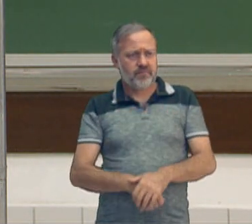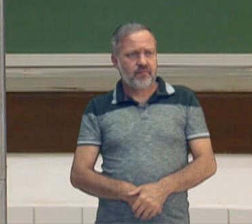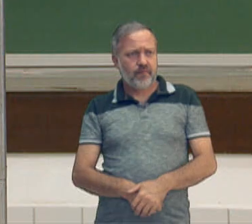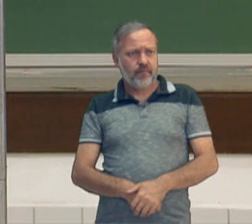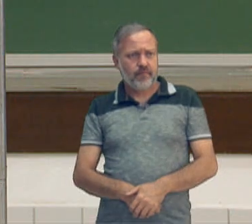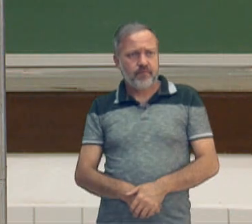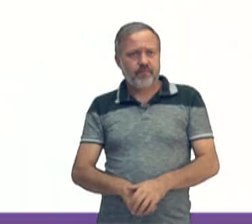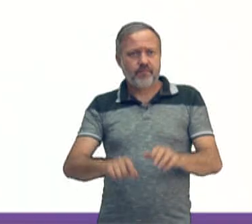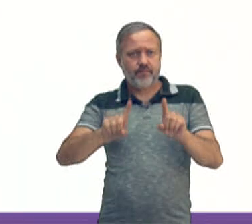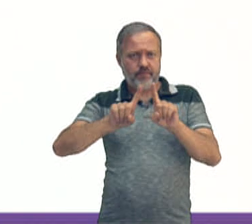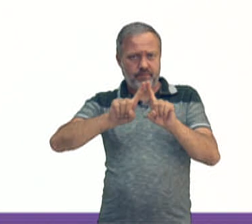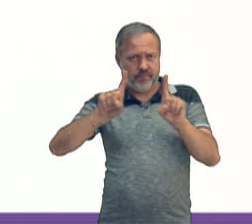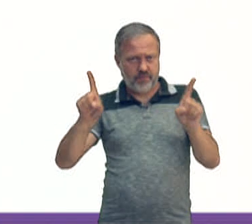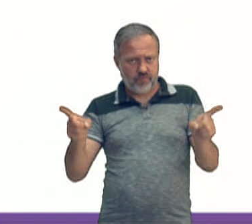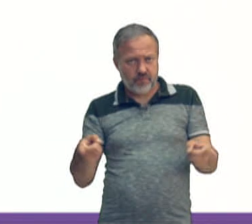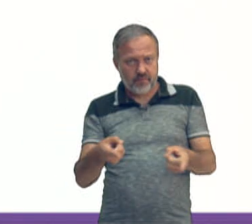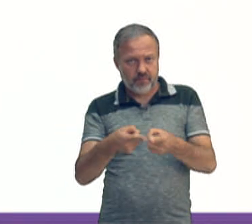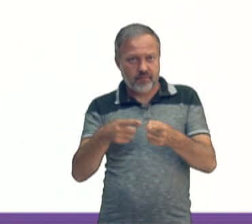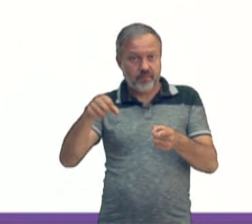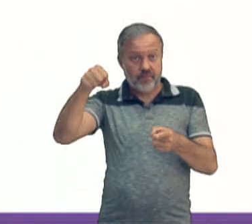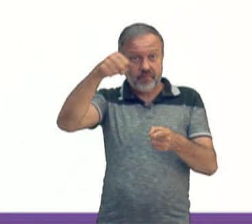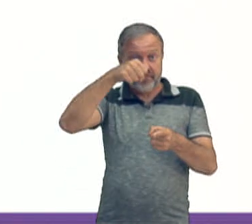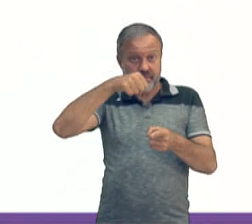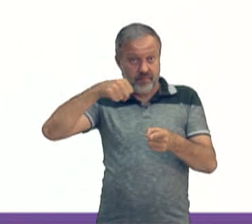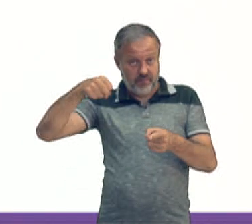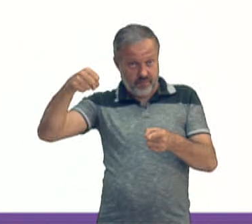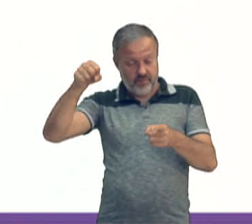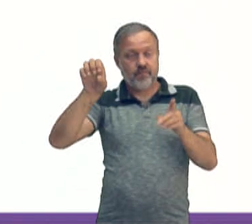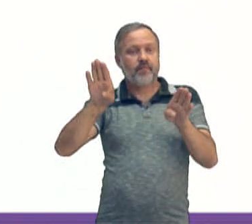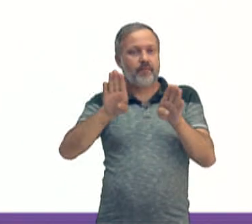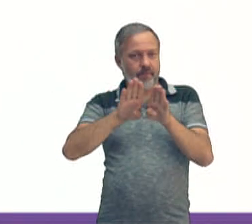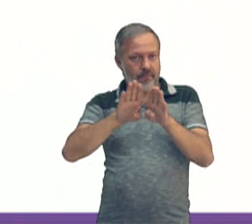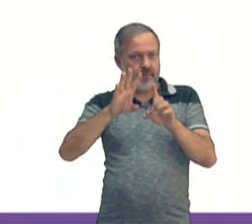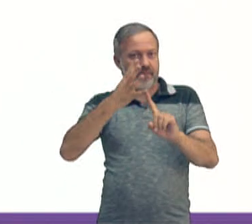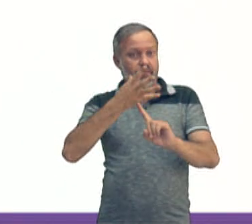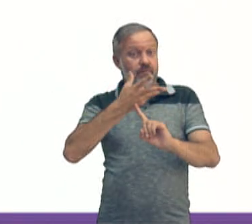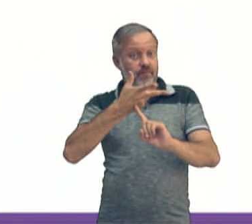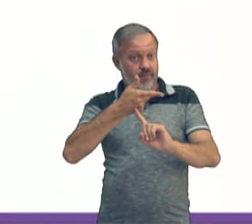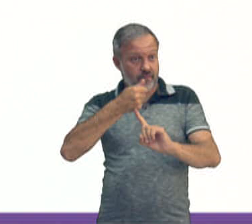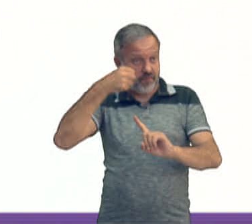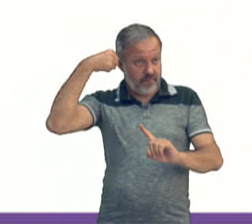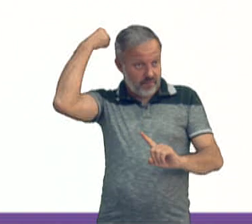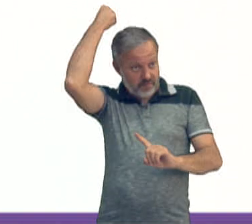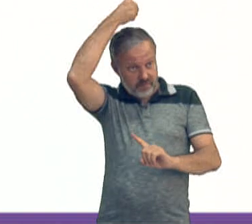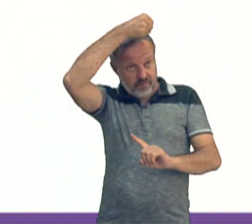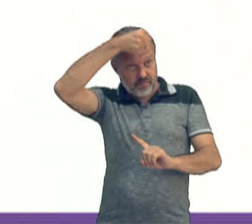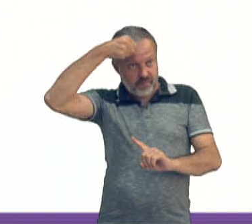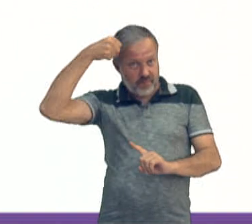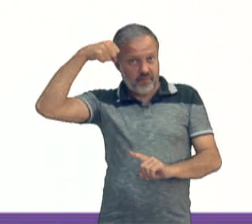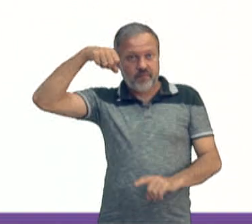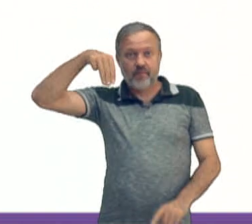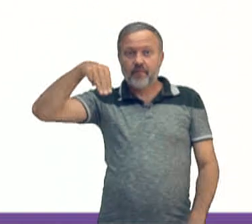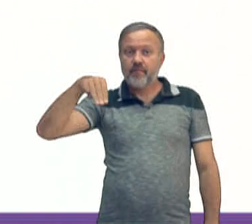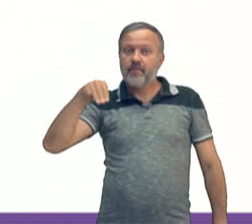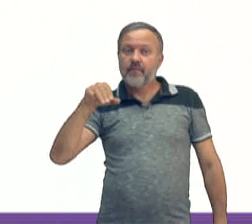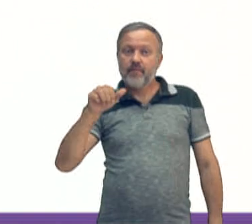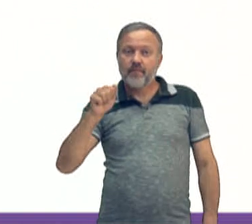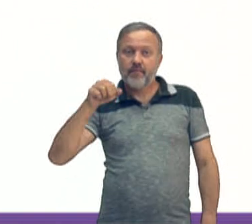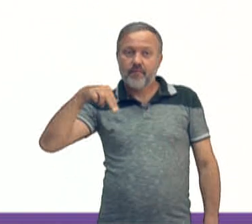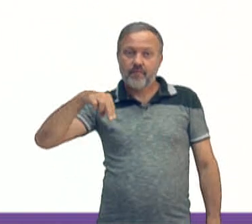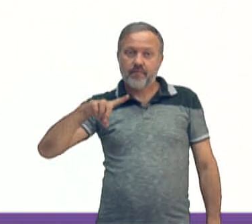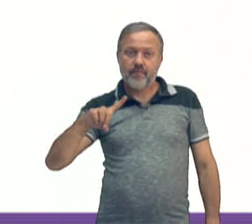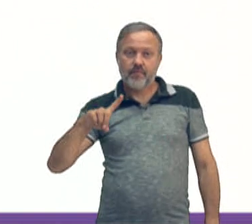questão número 5 é: as mandalas também são forma de arte sagrada. Mandala é uma palavra que